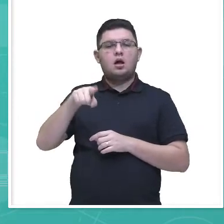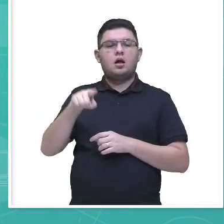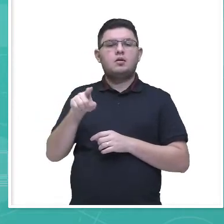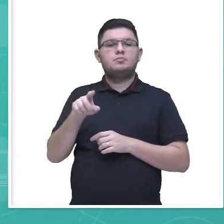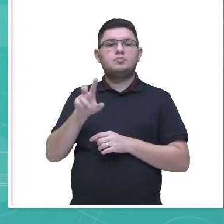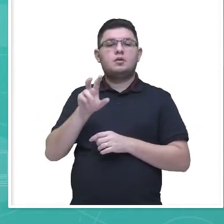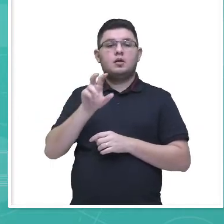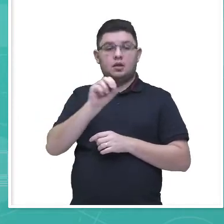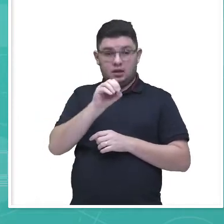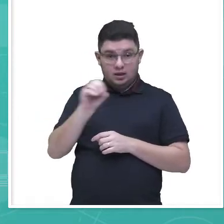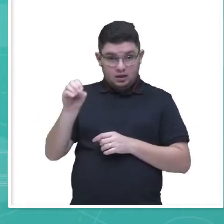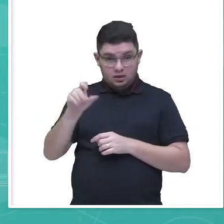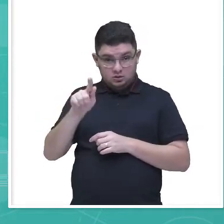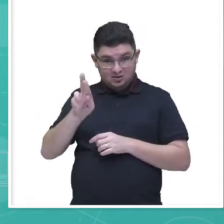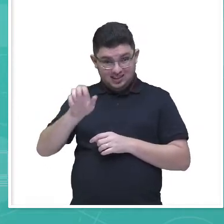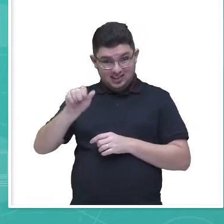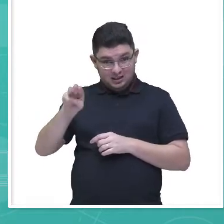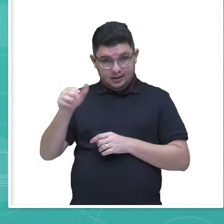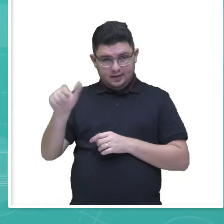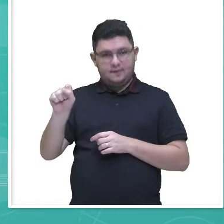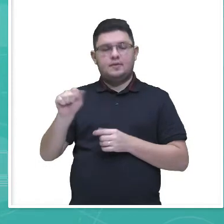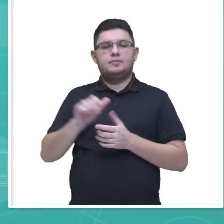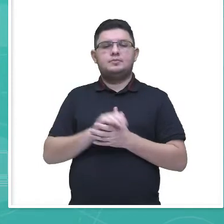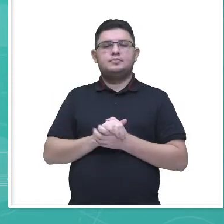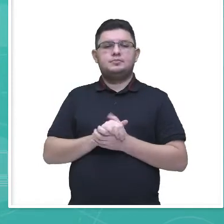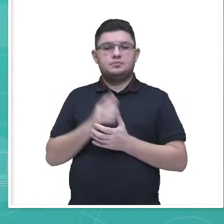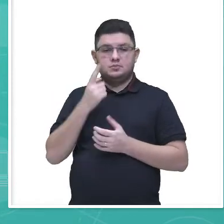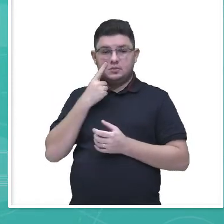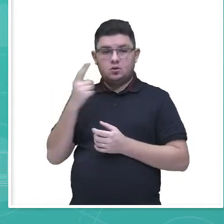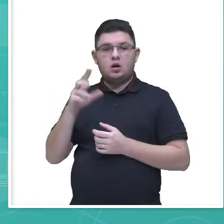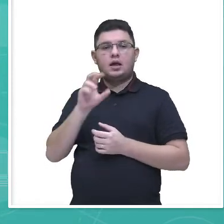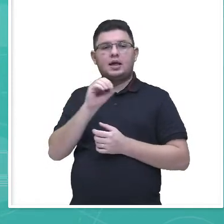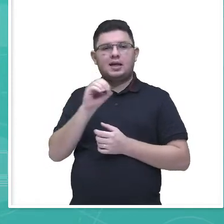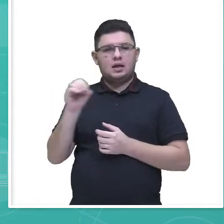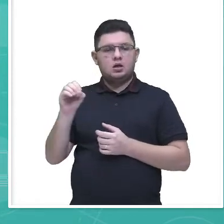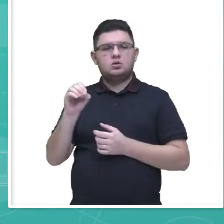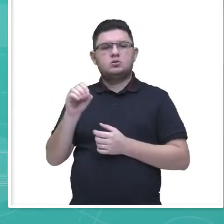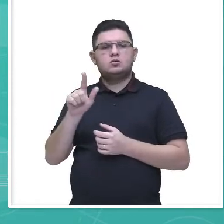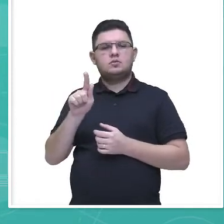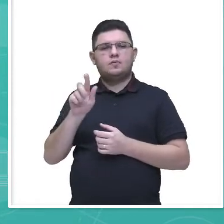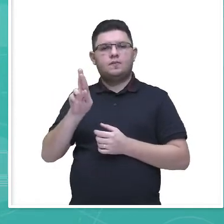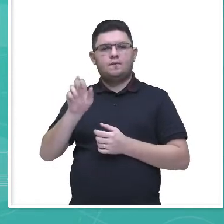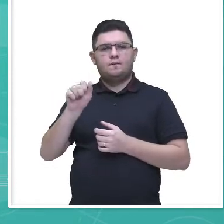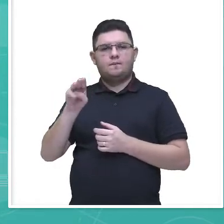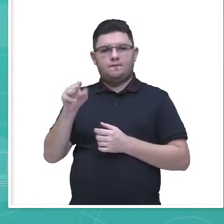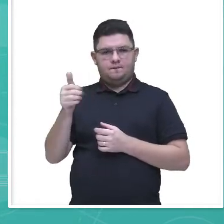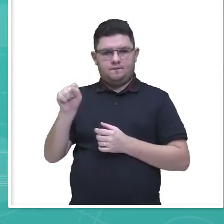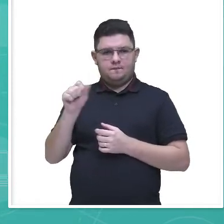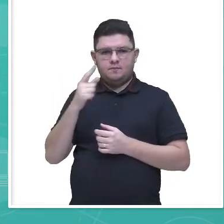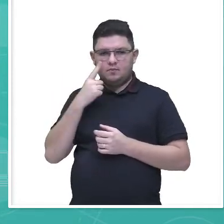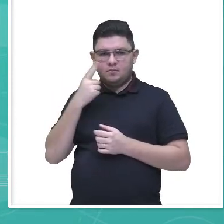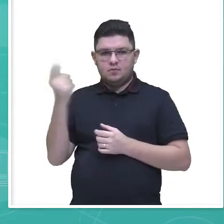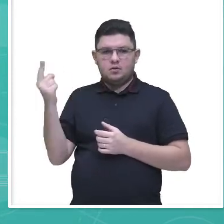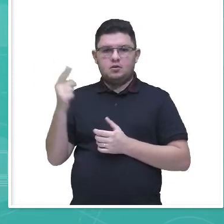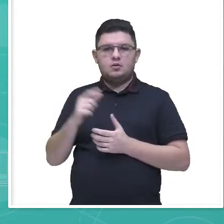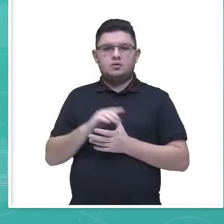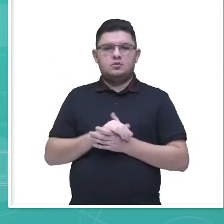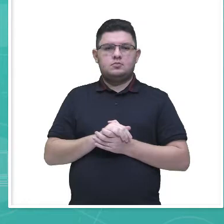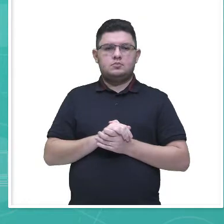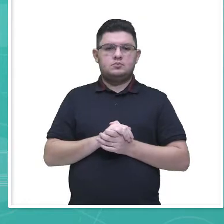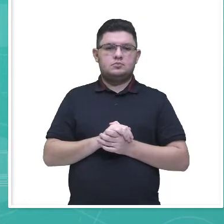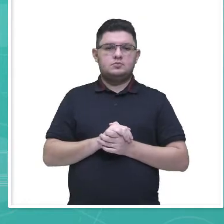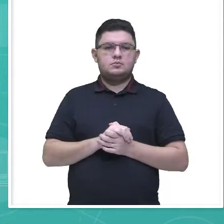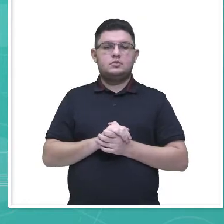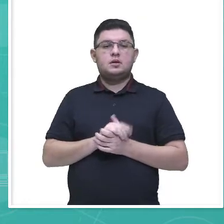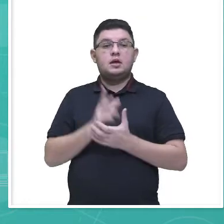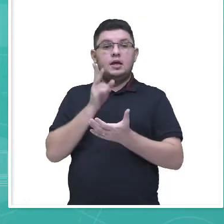500 gramas. Lembrando que a gente fala 500, tá? 500 gramas, né? Sempre no masculino. Quando você vai